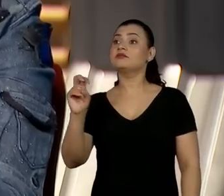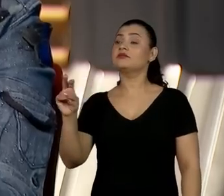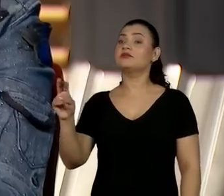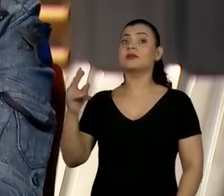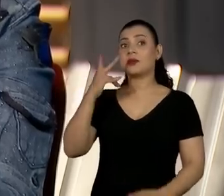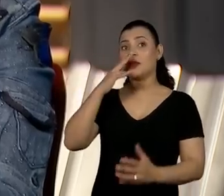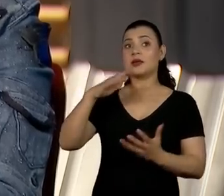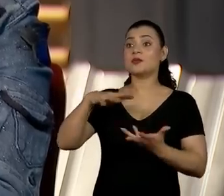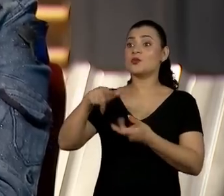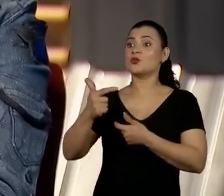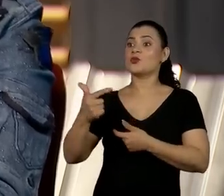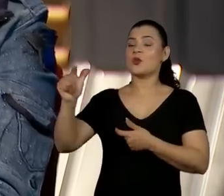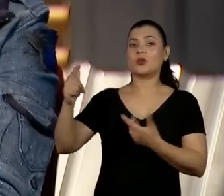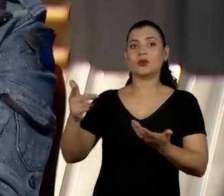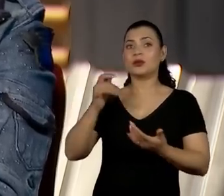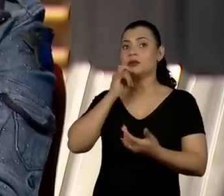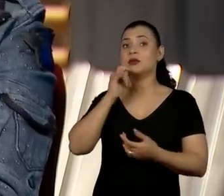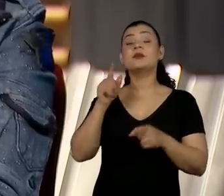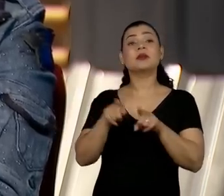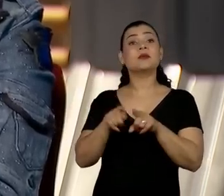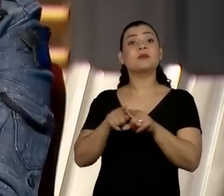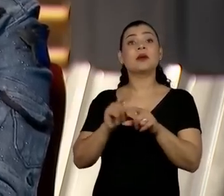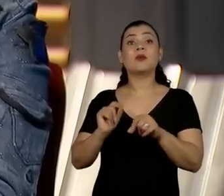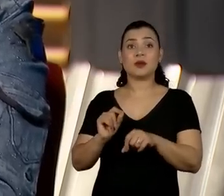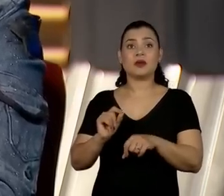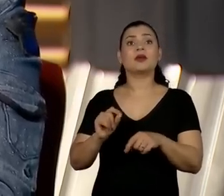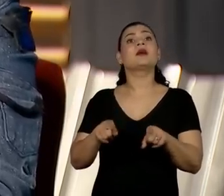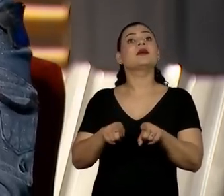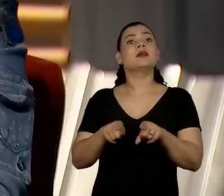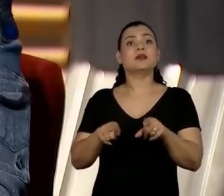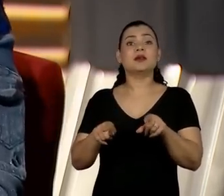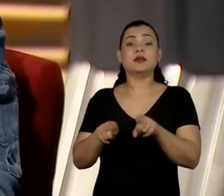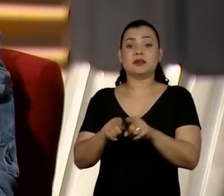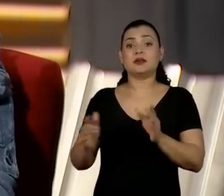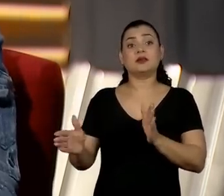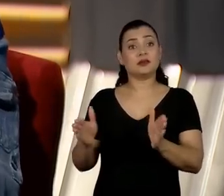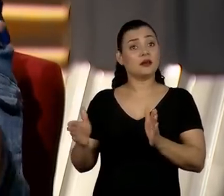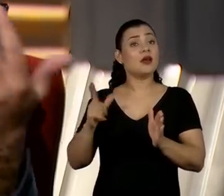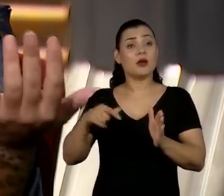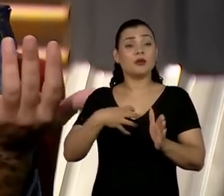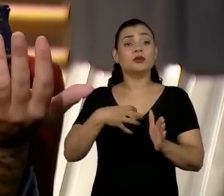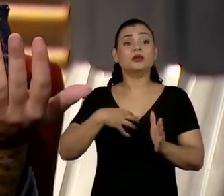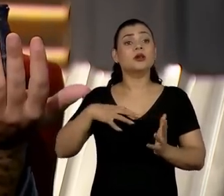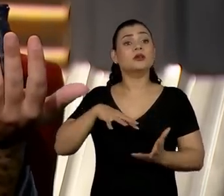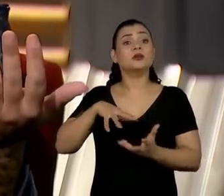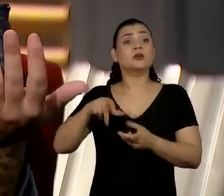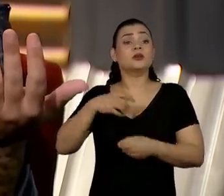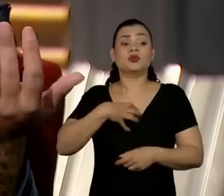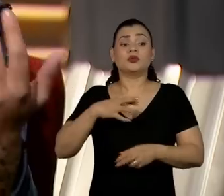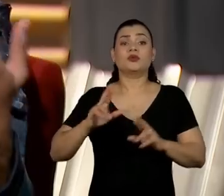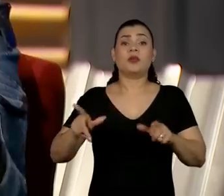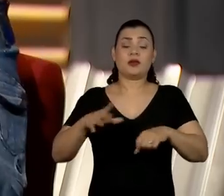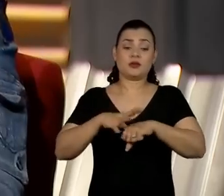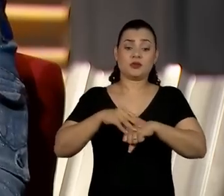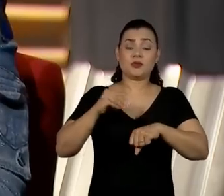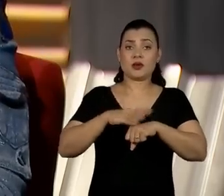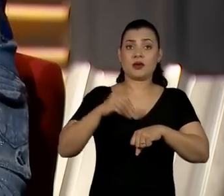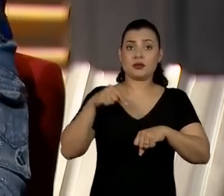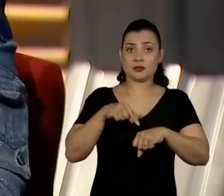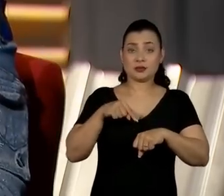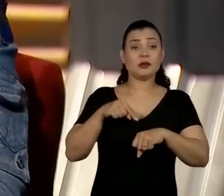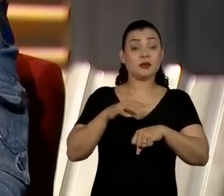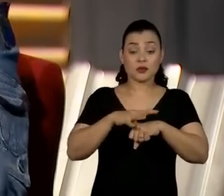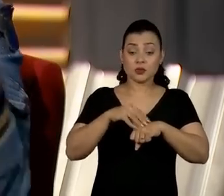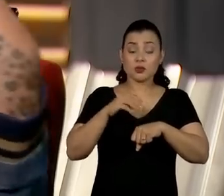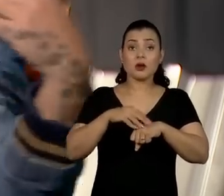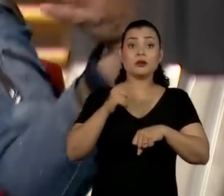é um outro mundo você vai para Suécia é um mundo completamente diferente e que eu